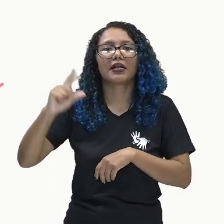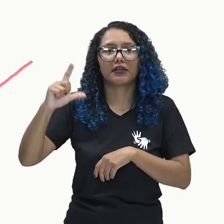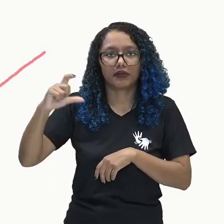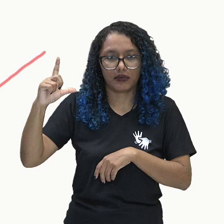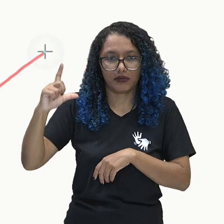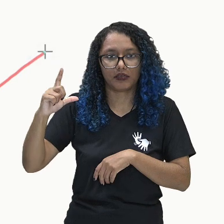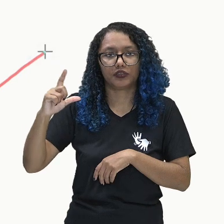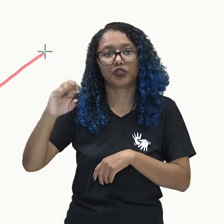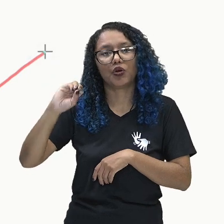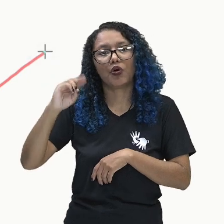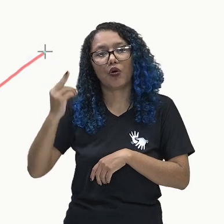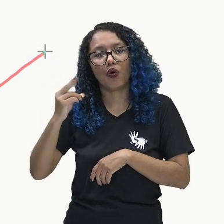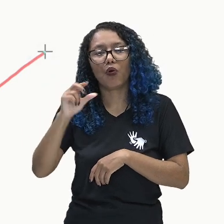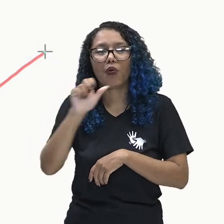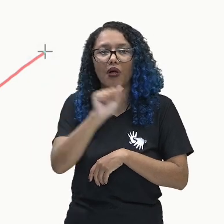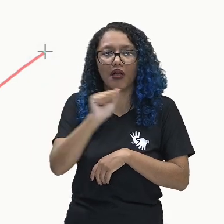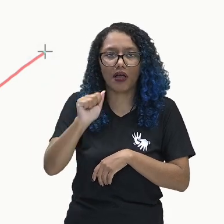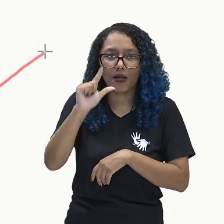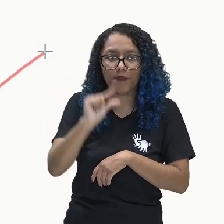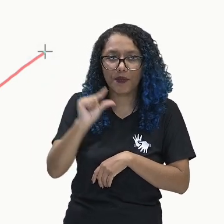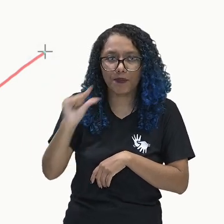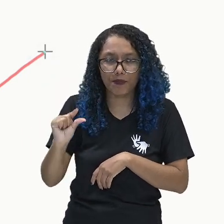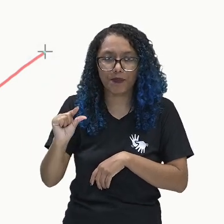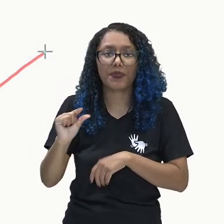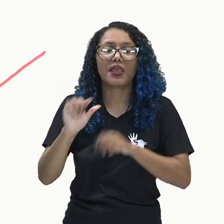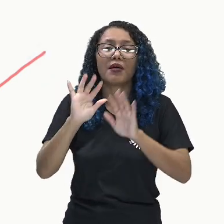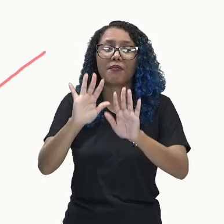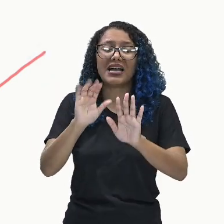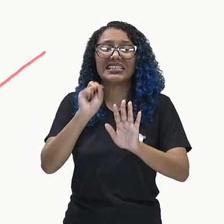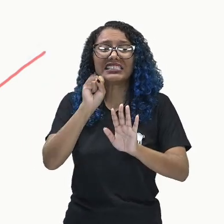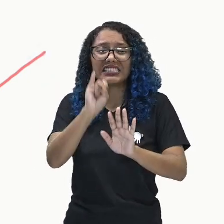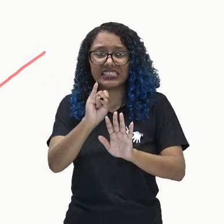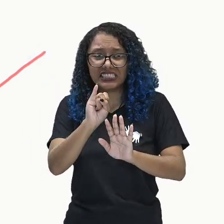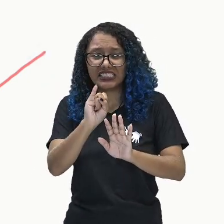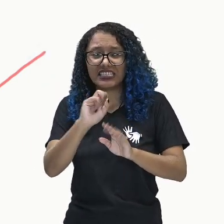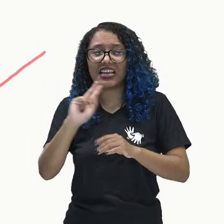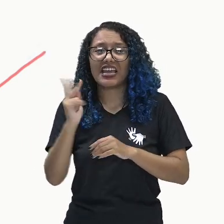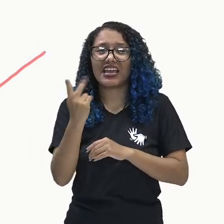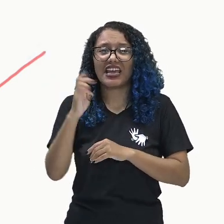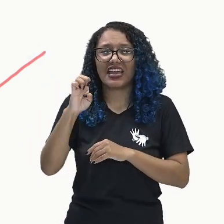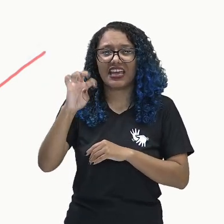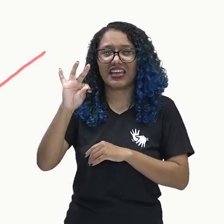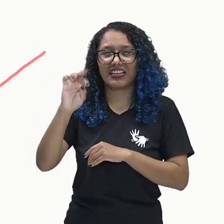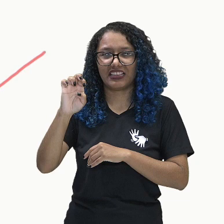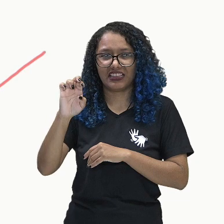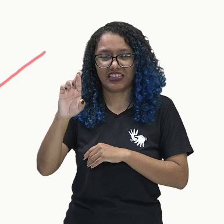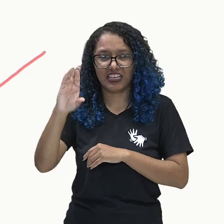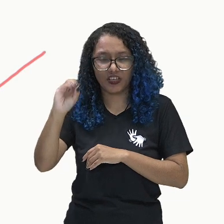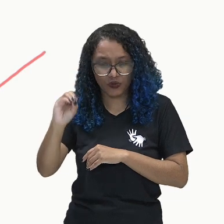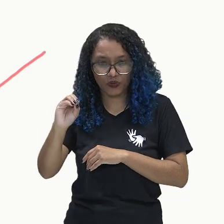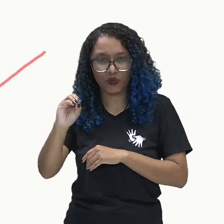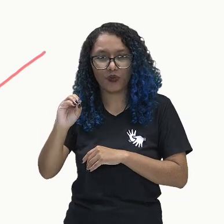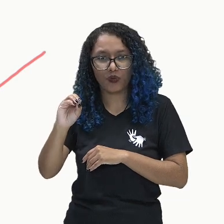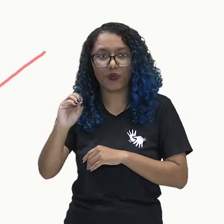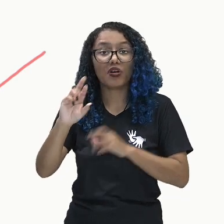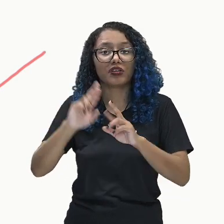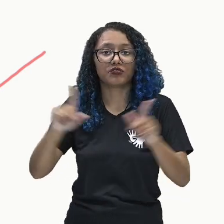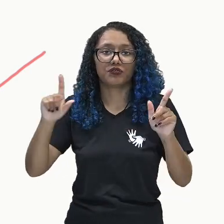alelo azão-azinho. Mas quando ele for heterozigoto, ele vai ter uma informação